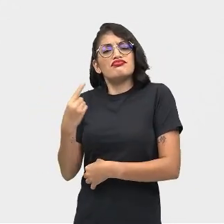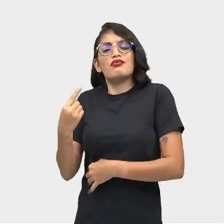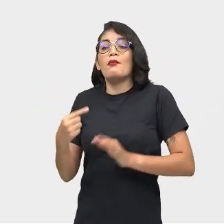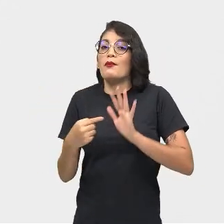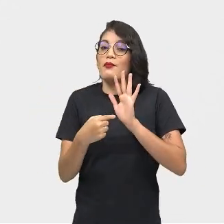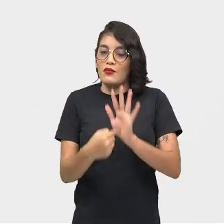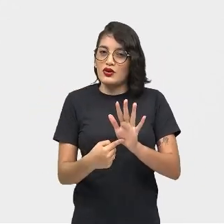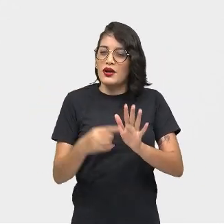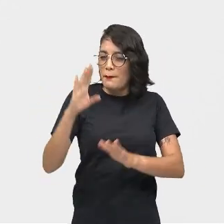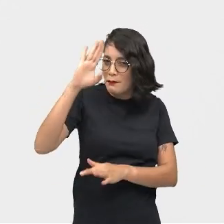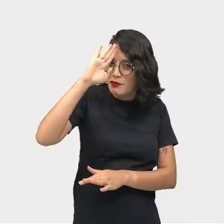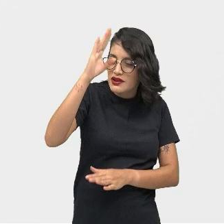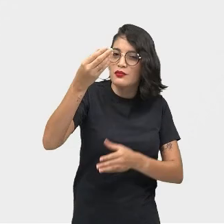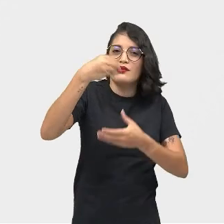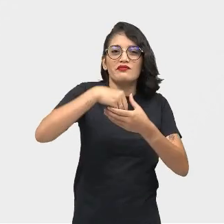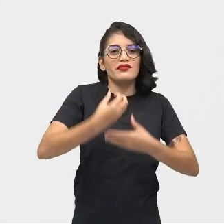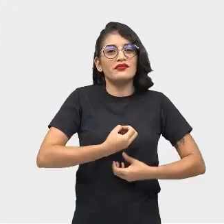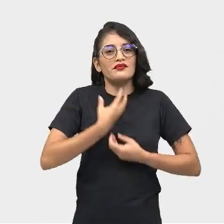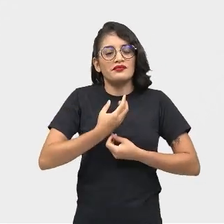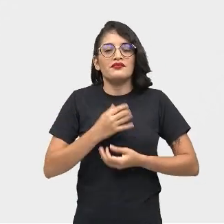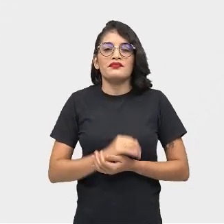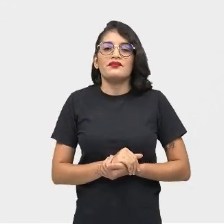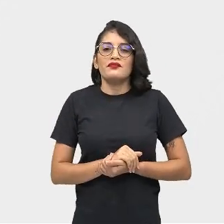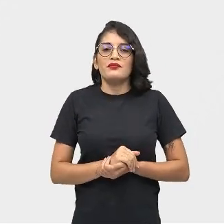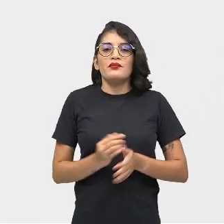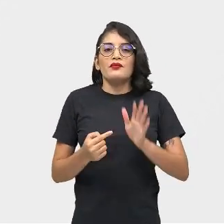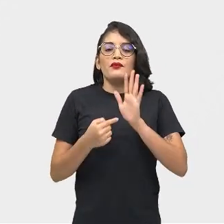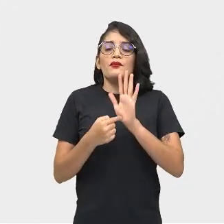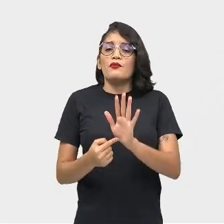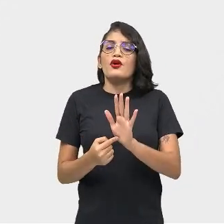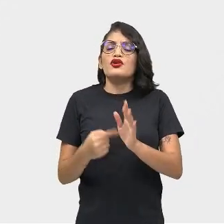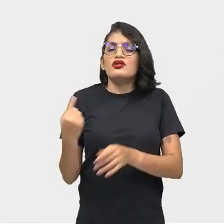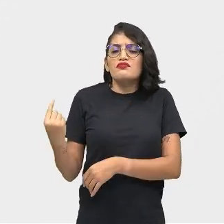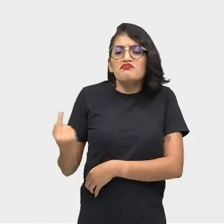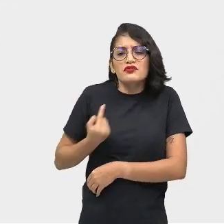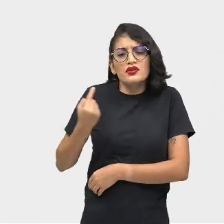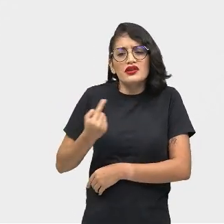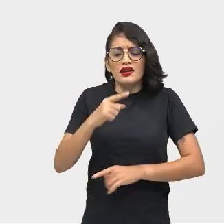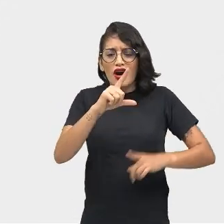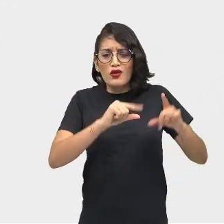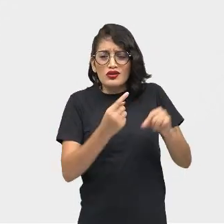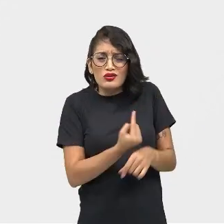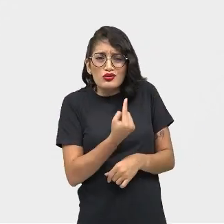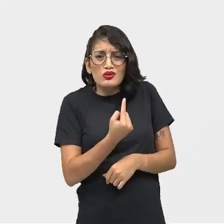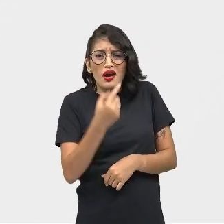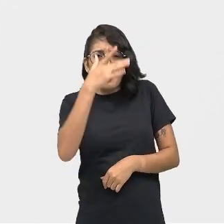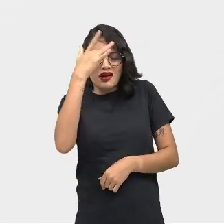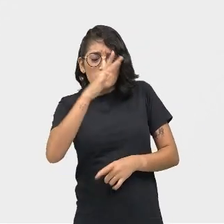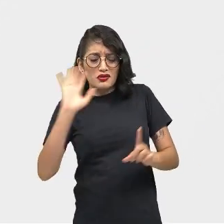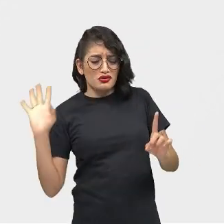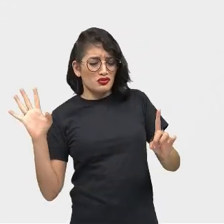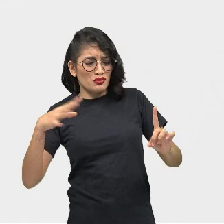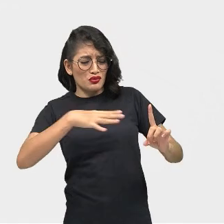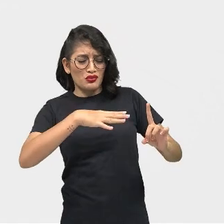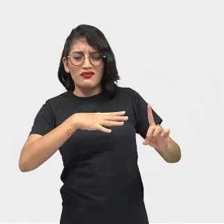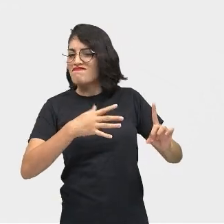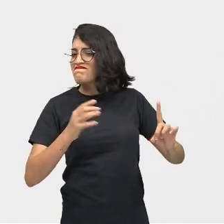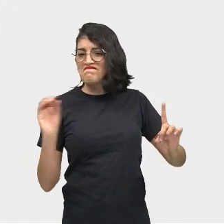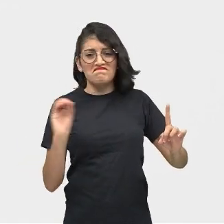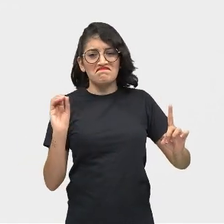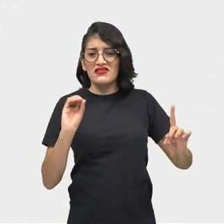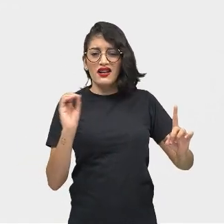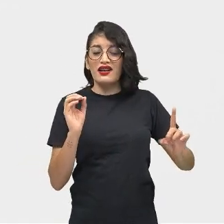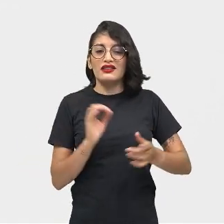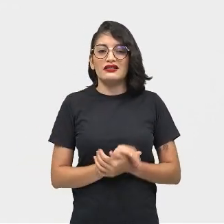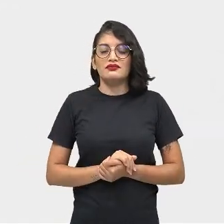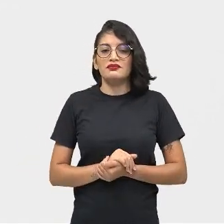no poema. Então trata da solidão, era uma estrela sozinha, ninguém olhava para ela, são elementos que fortalecem.